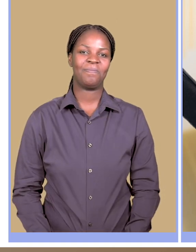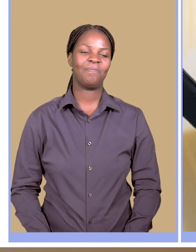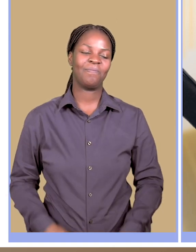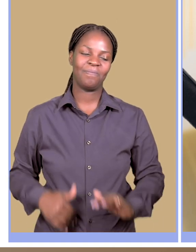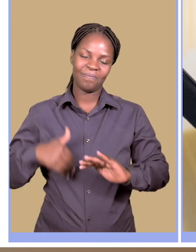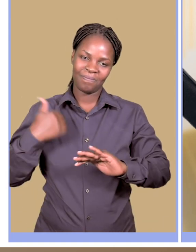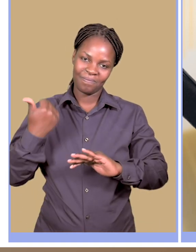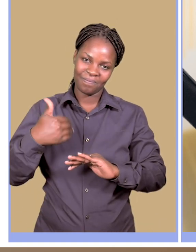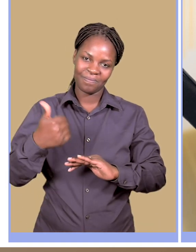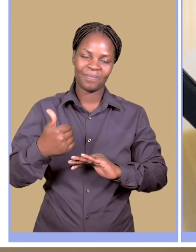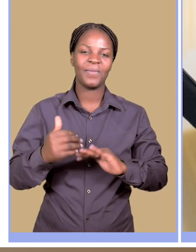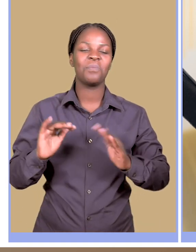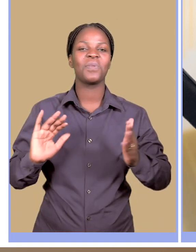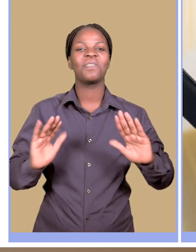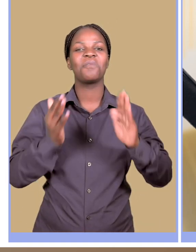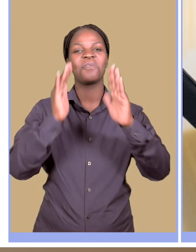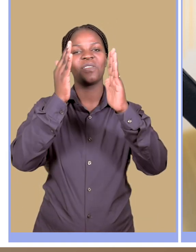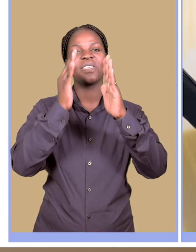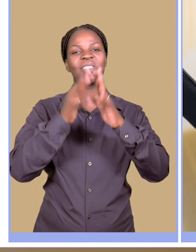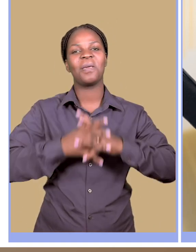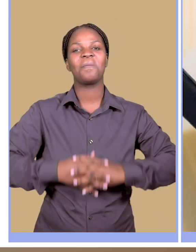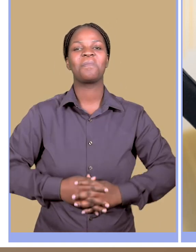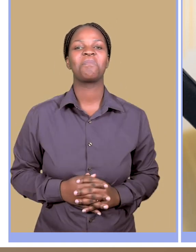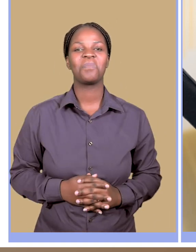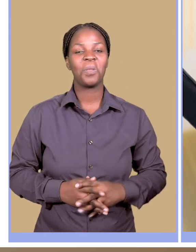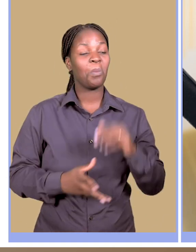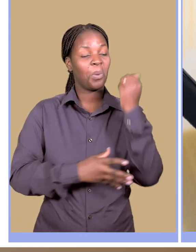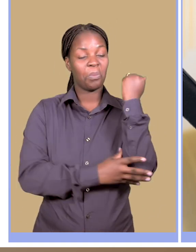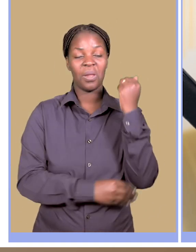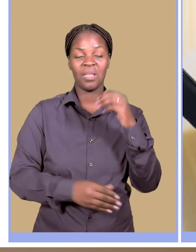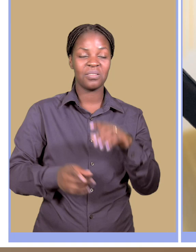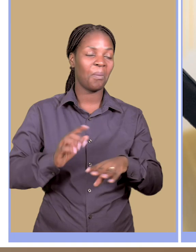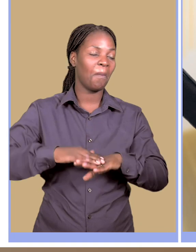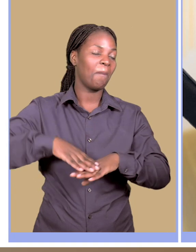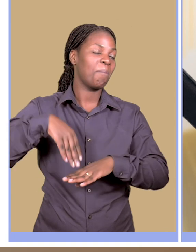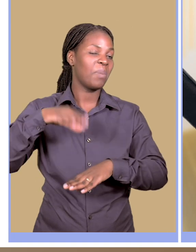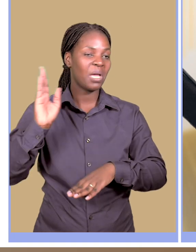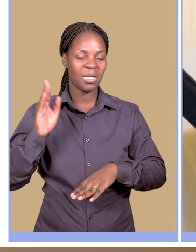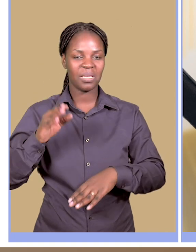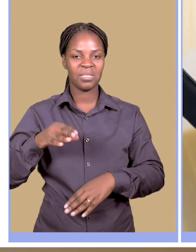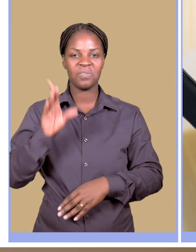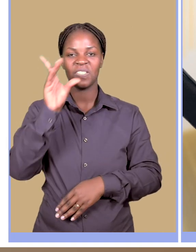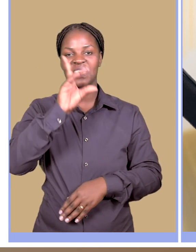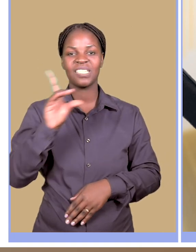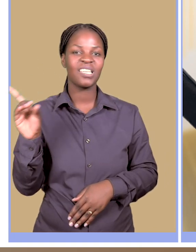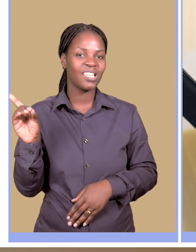embrulhando cada vez mais no nosso ciclo vicioso de pobreza e deficiência.